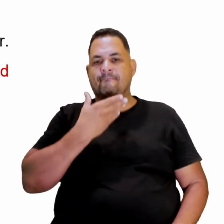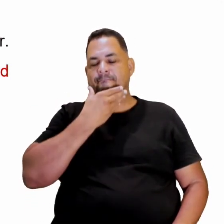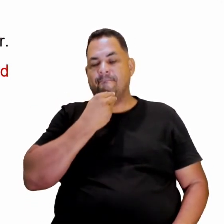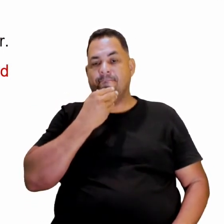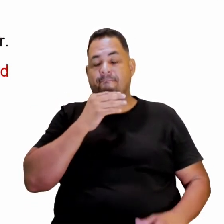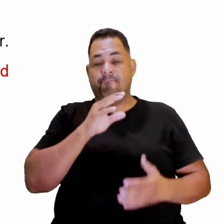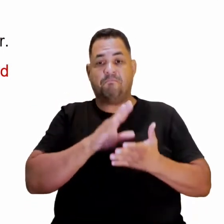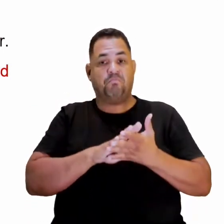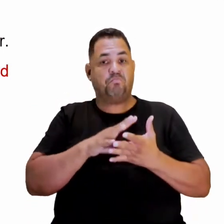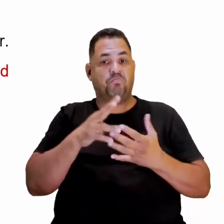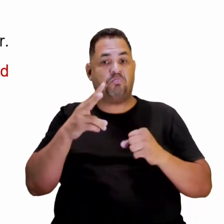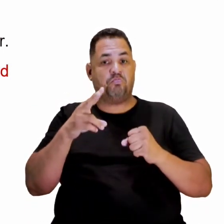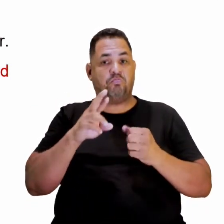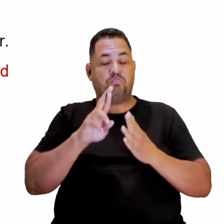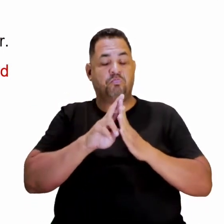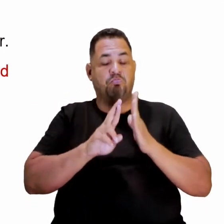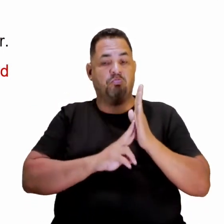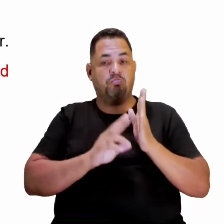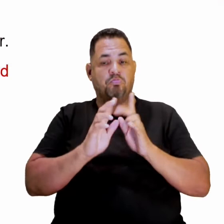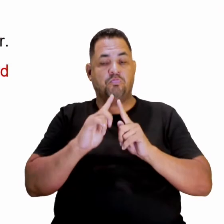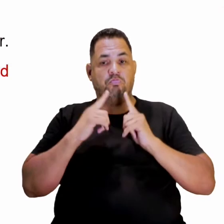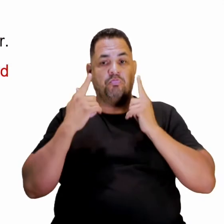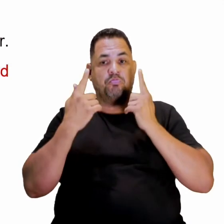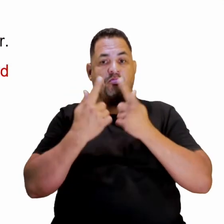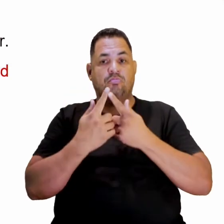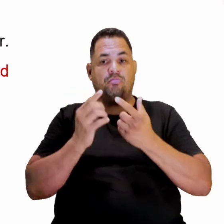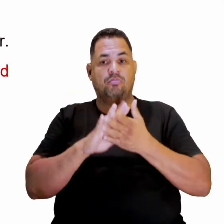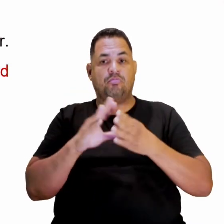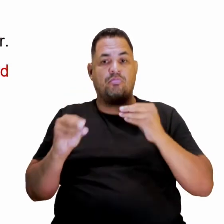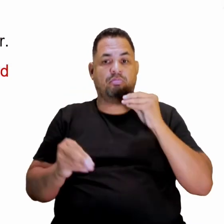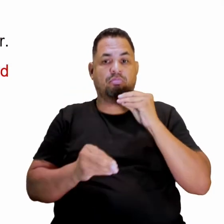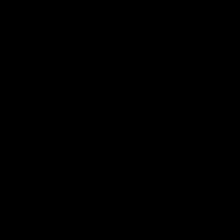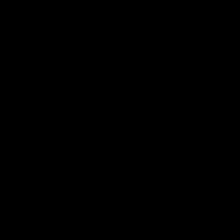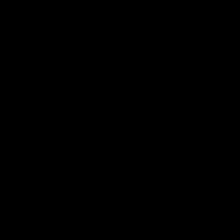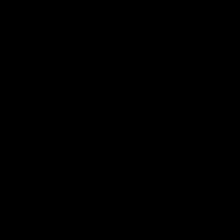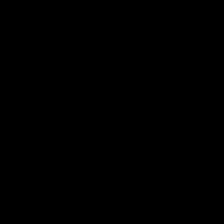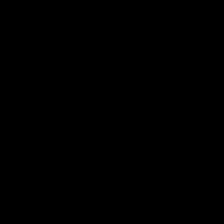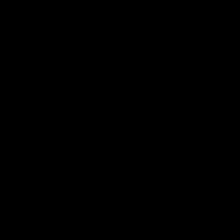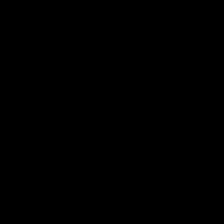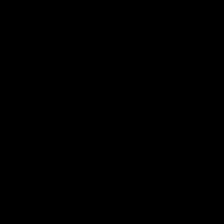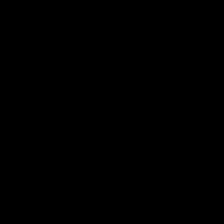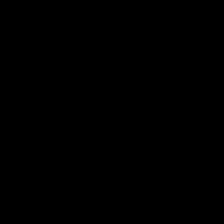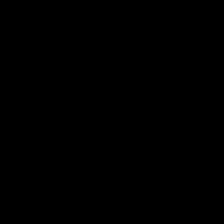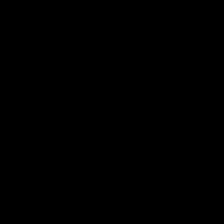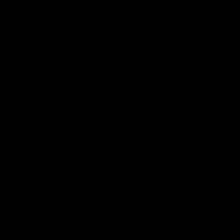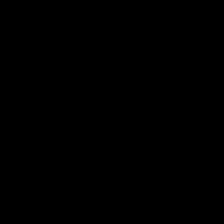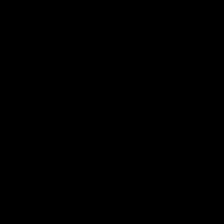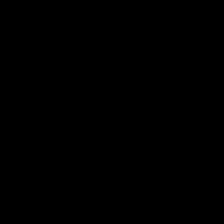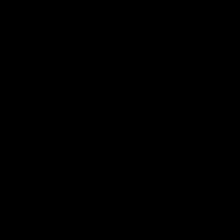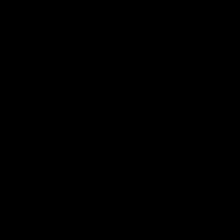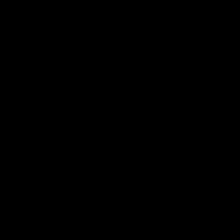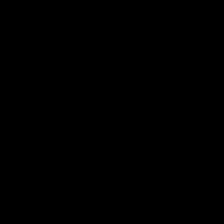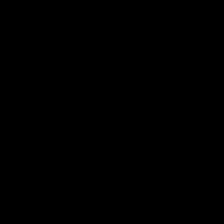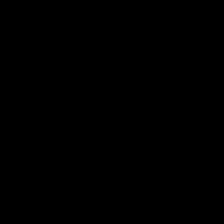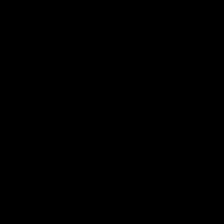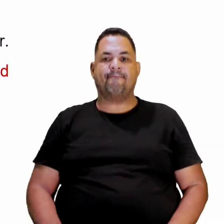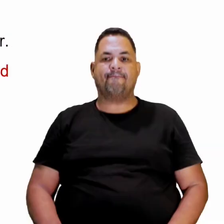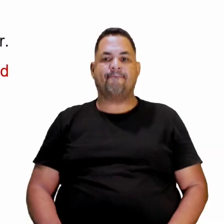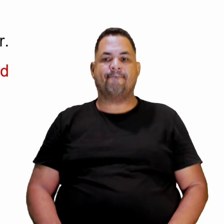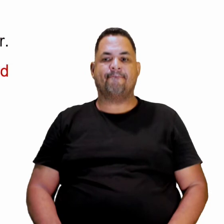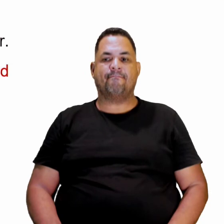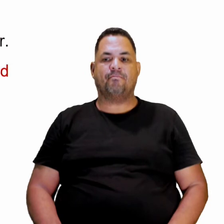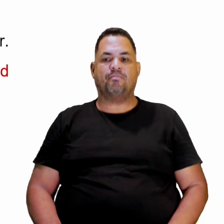regra geral, a regra geral, onde você só acrescenta o ED. Então, after that,